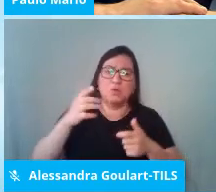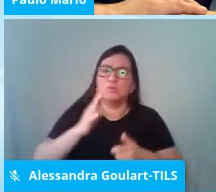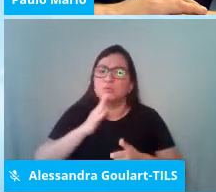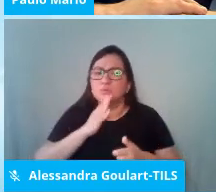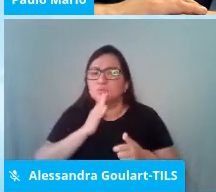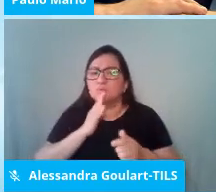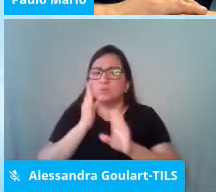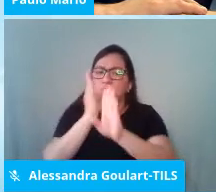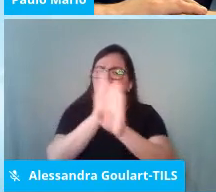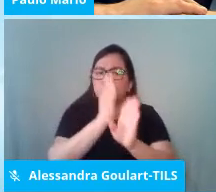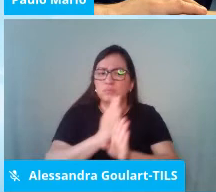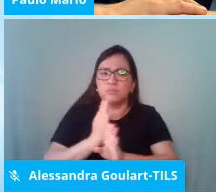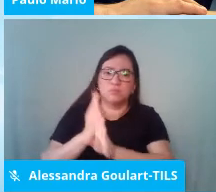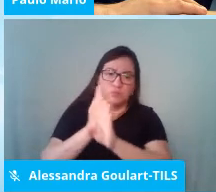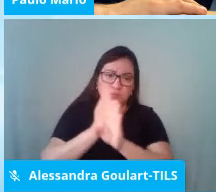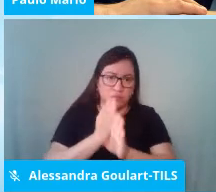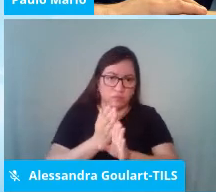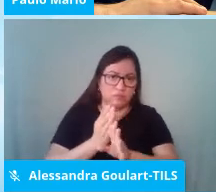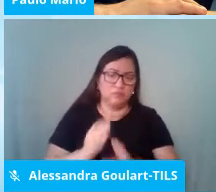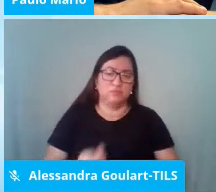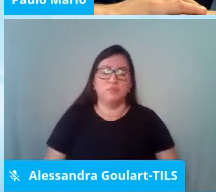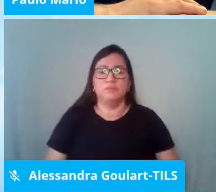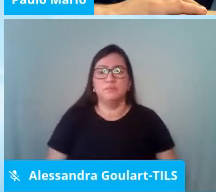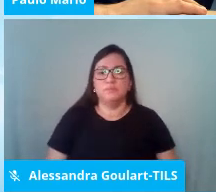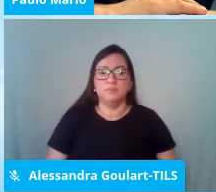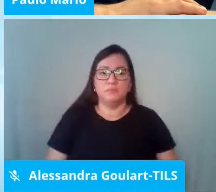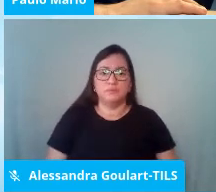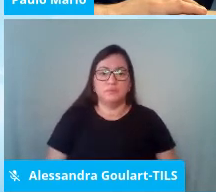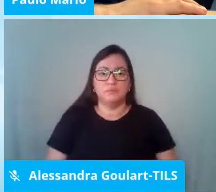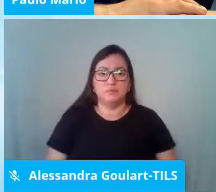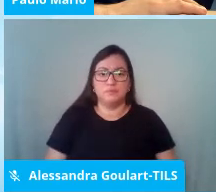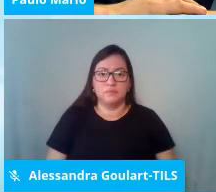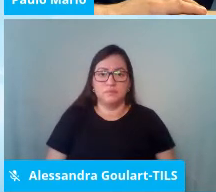aí, o próximo, por favor, Marlon.